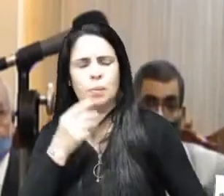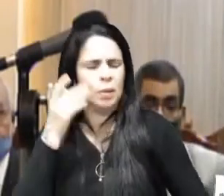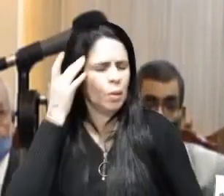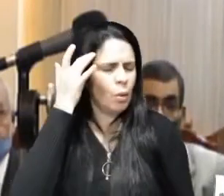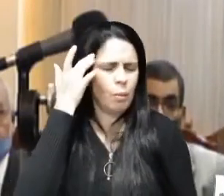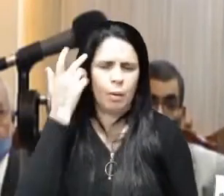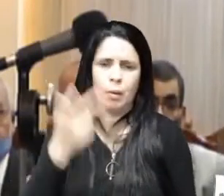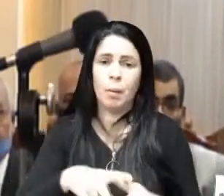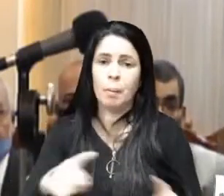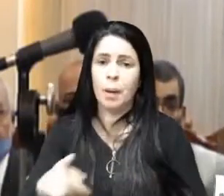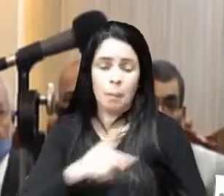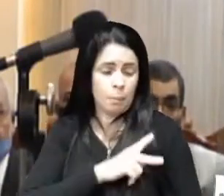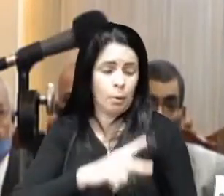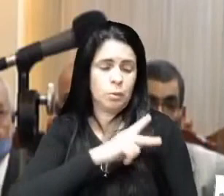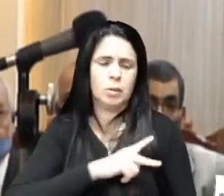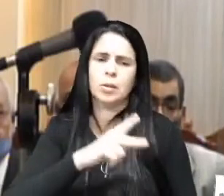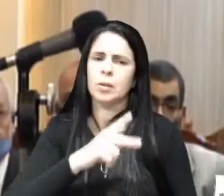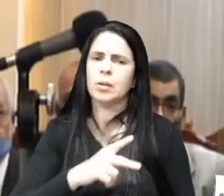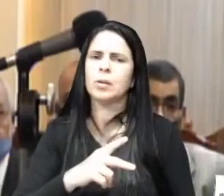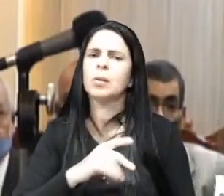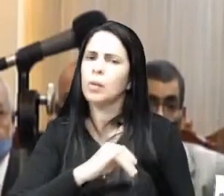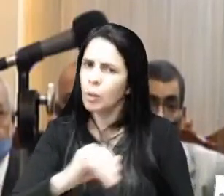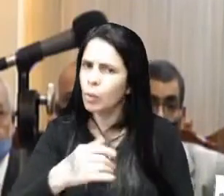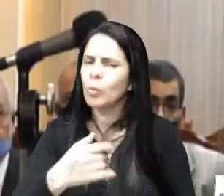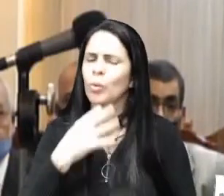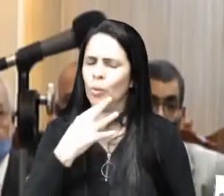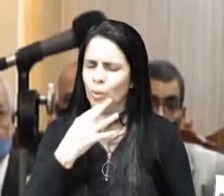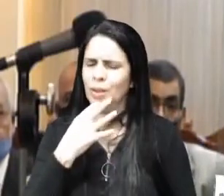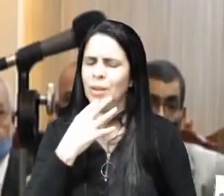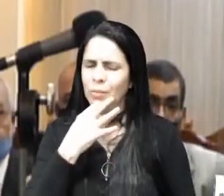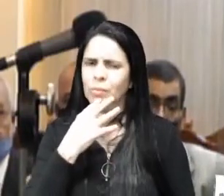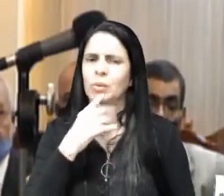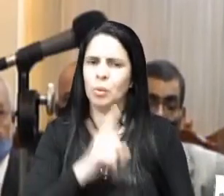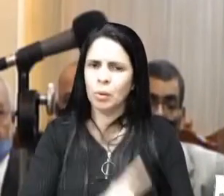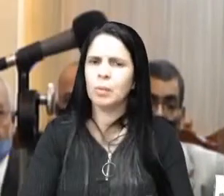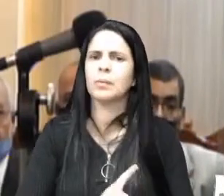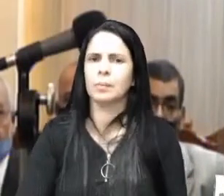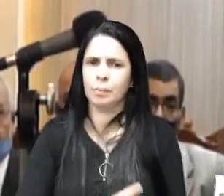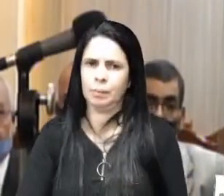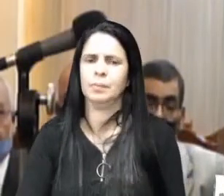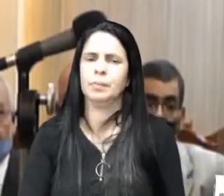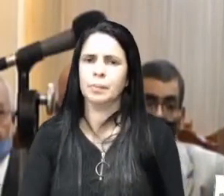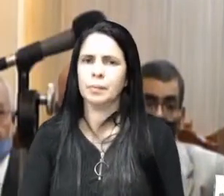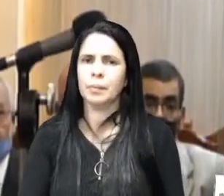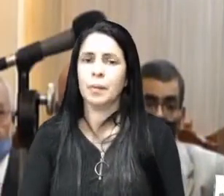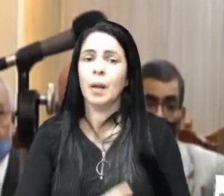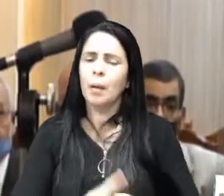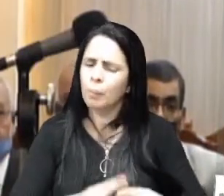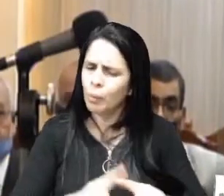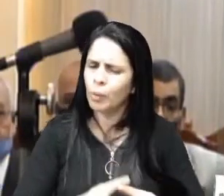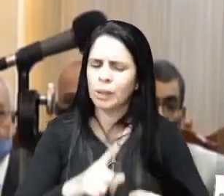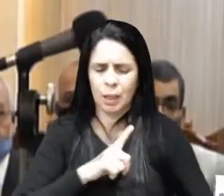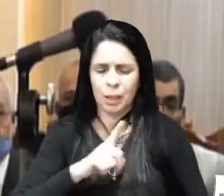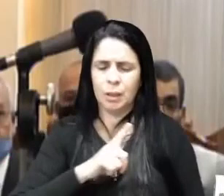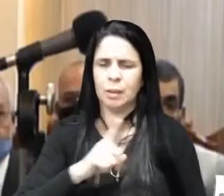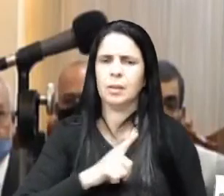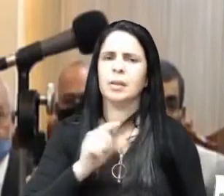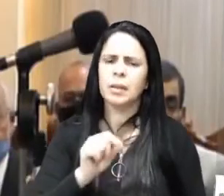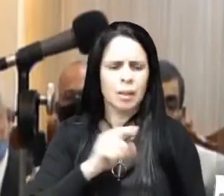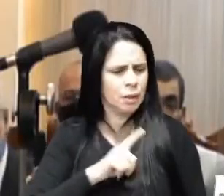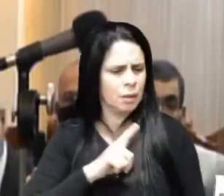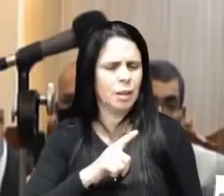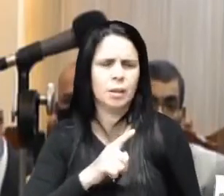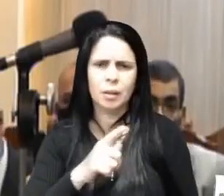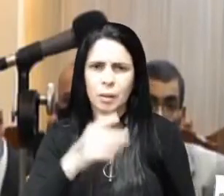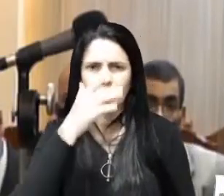tempo. Eu digo isto conhecendo o tempo. Aleluia! Porque quem tem o Espírito Santo